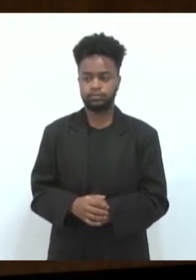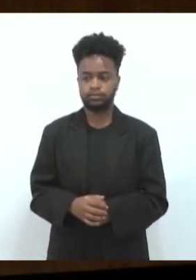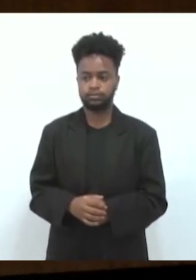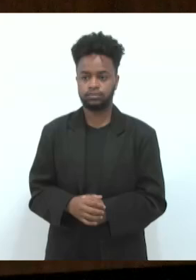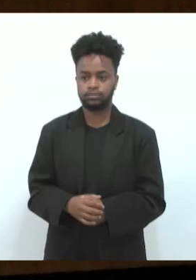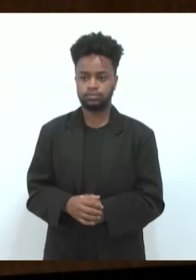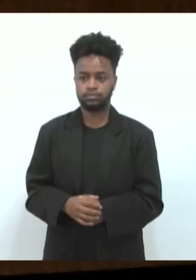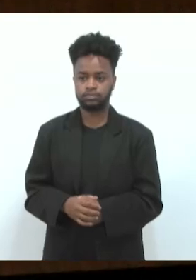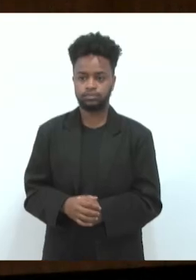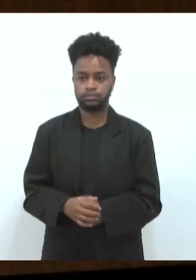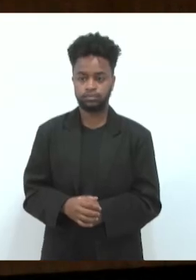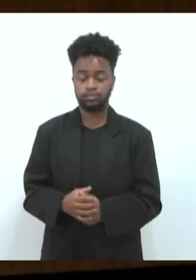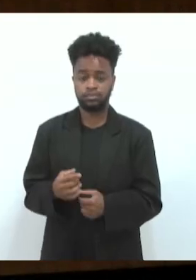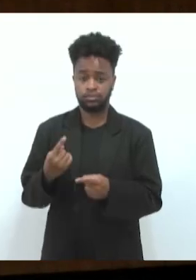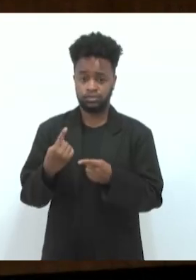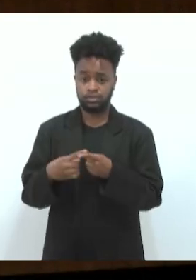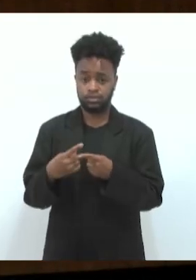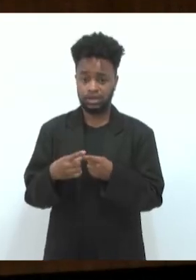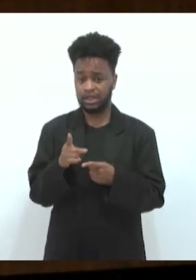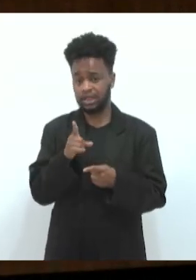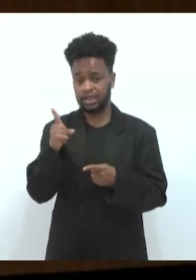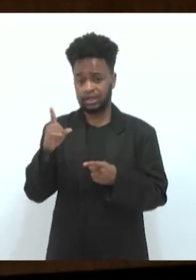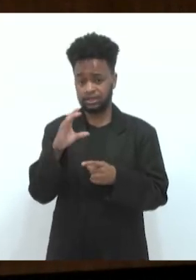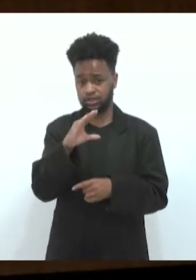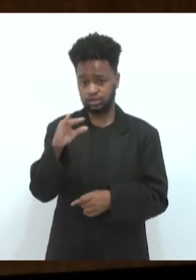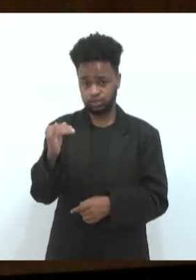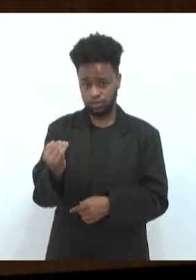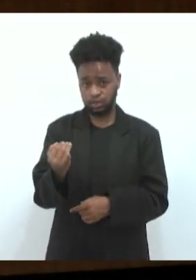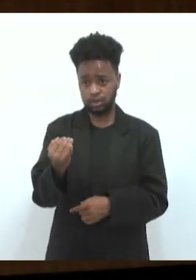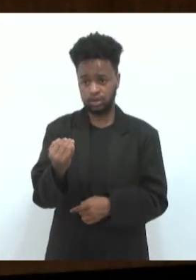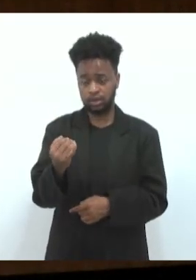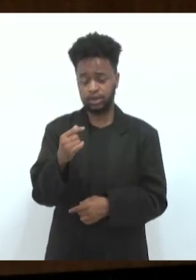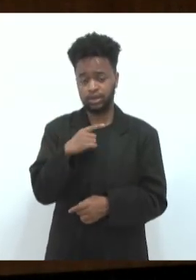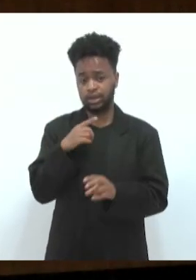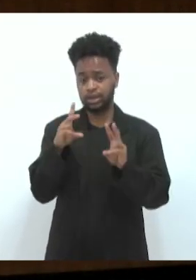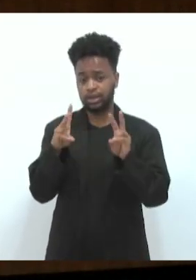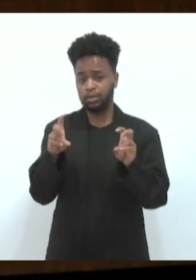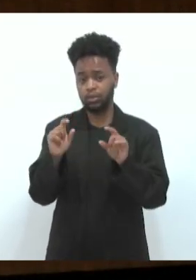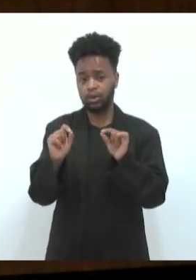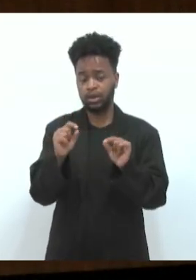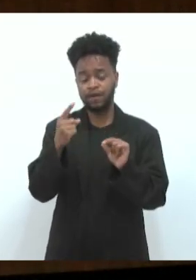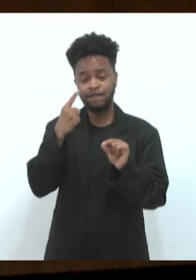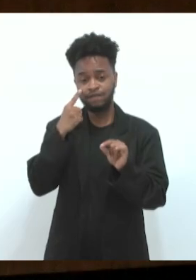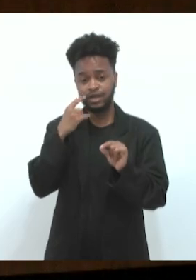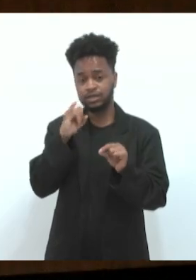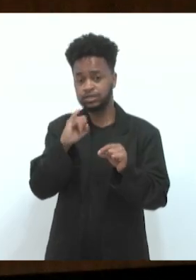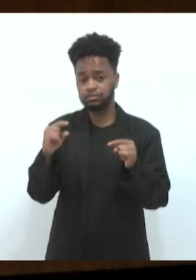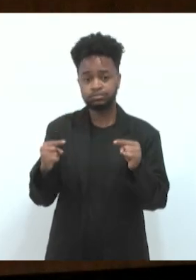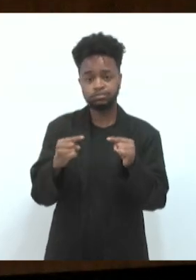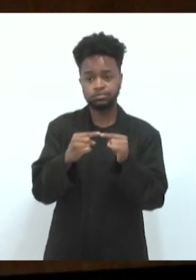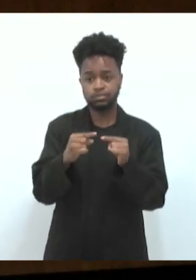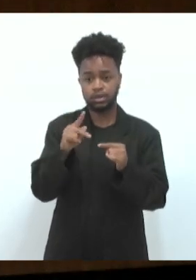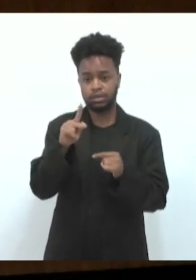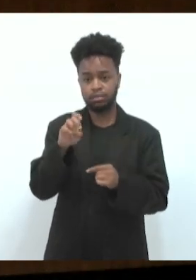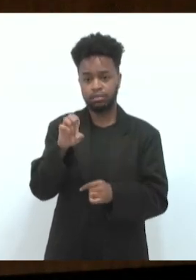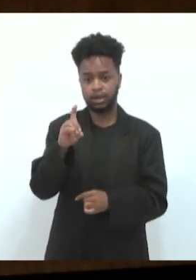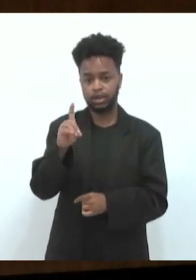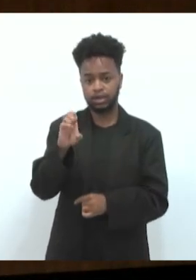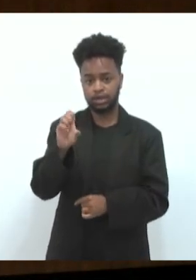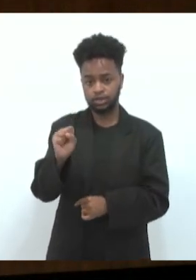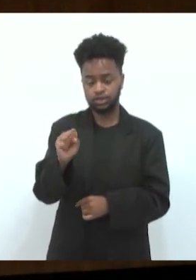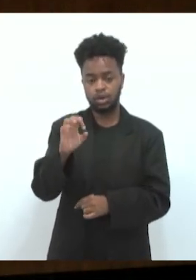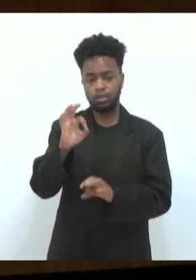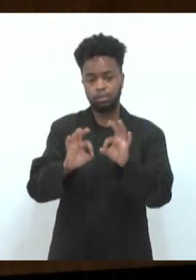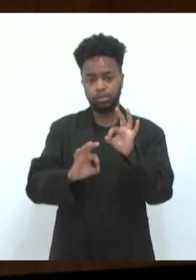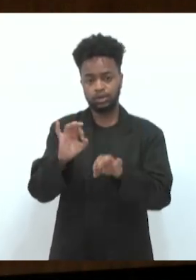porque eu teria uma questão lá na CCJ, era ver se isso está compatibilizado com o PEDES, o Plano Estratégico